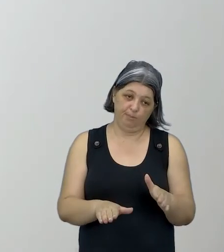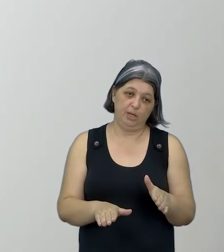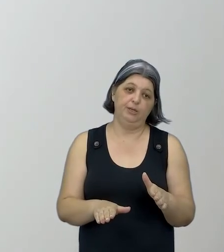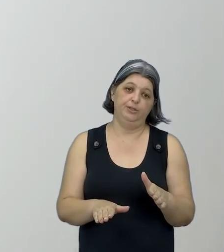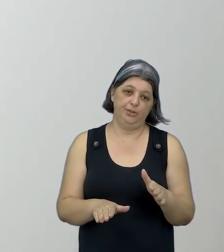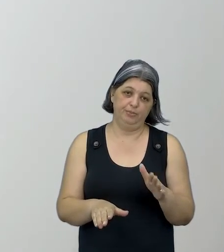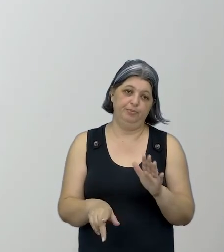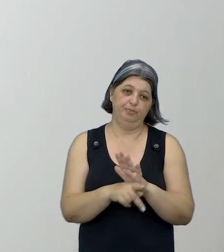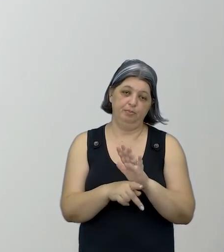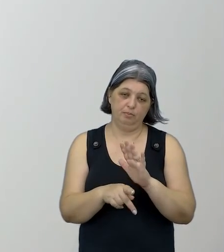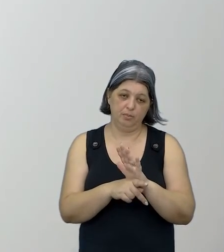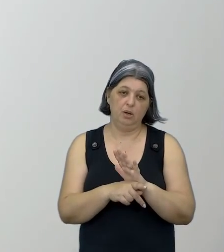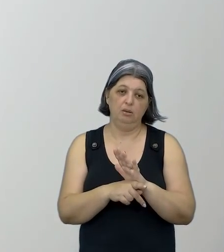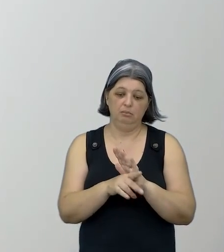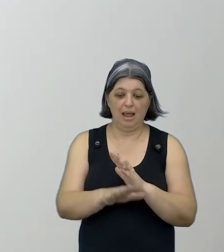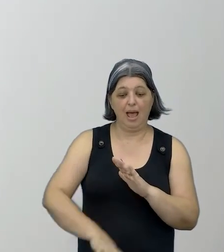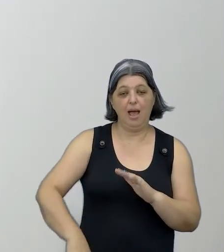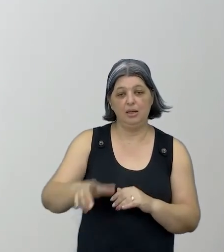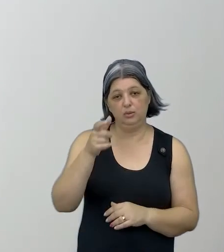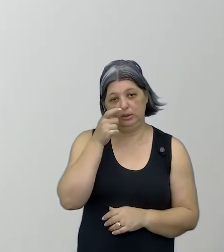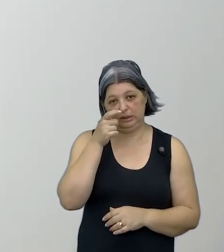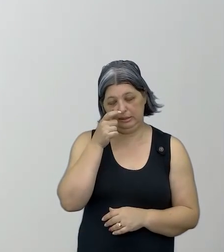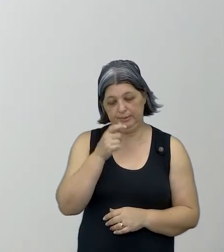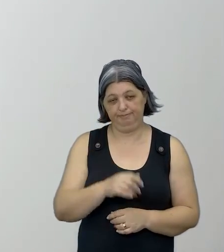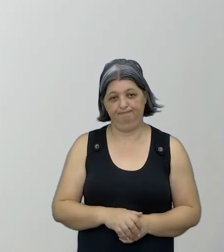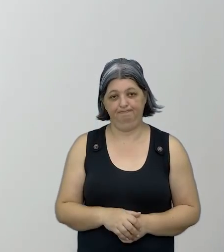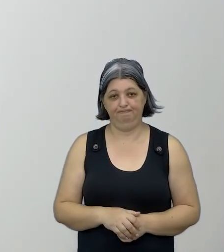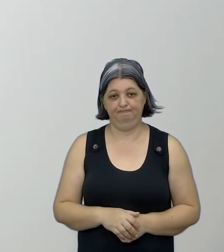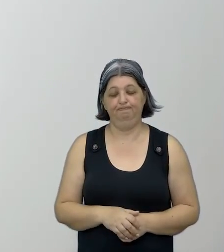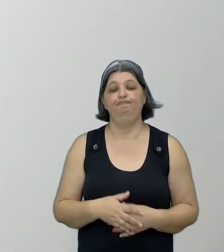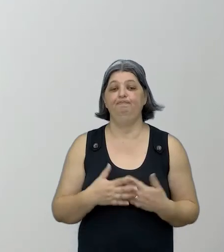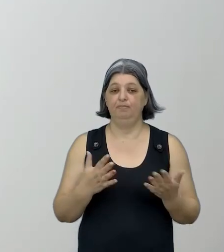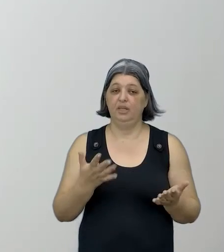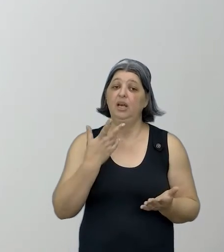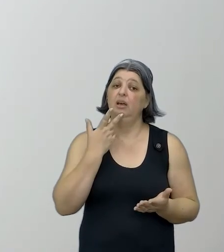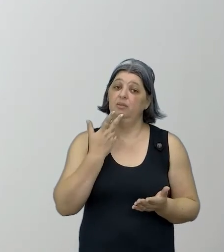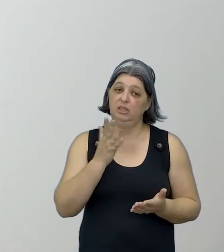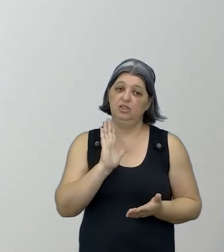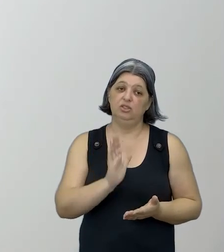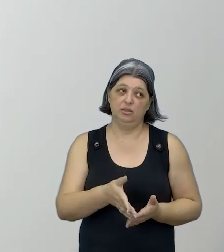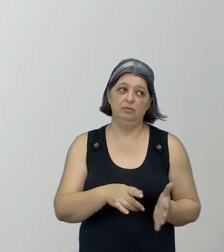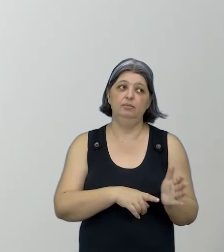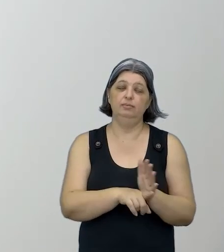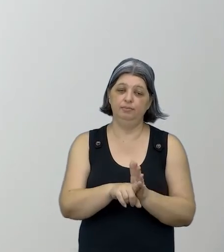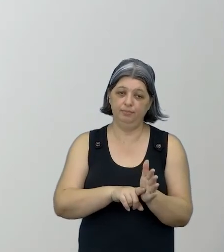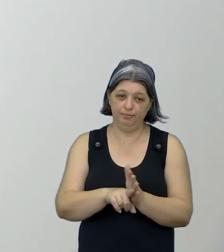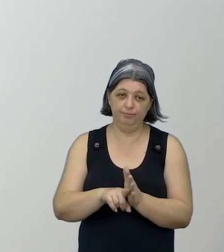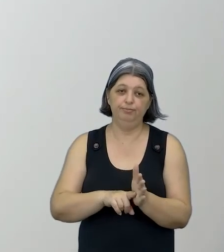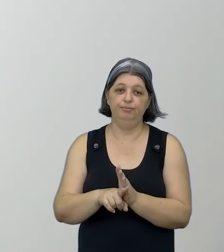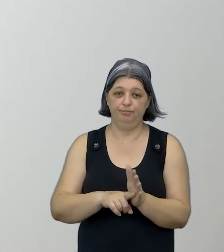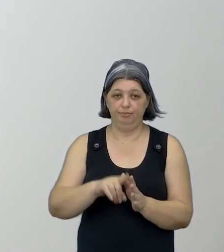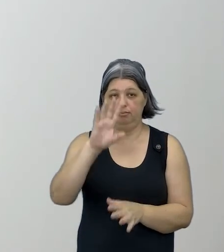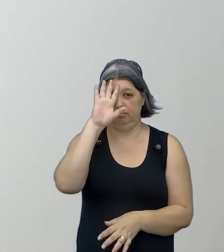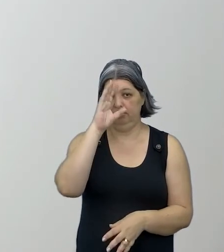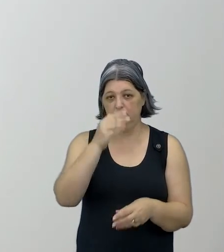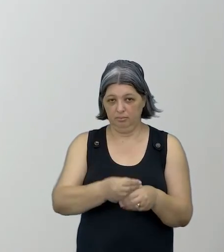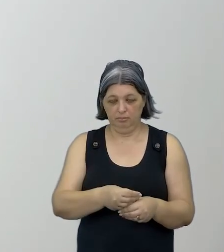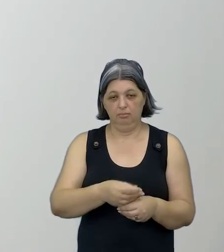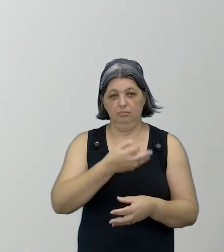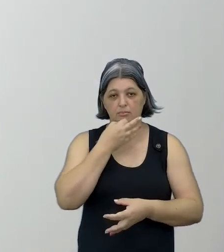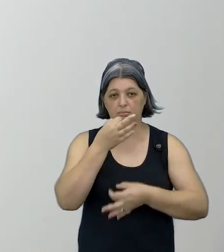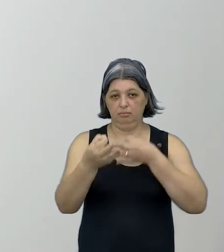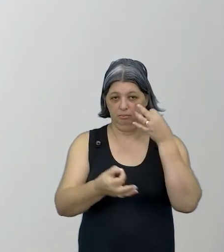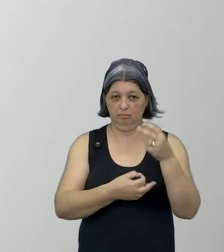áreas de seu interesse. Eu já falei, pesquisa, tire as suas conclusões. Isso